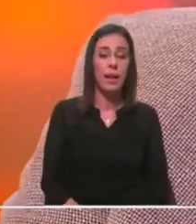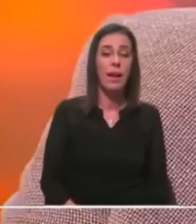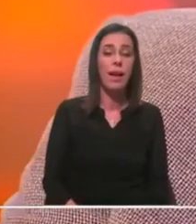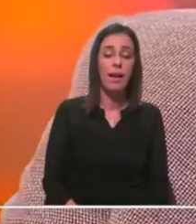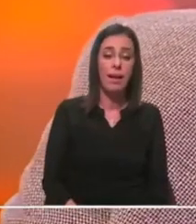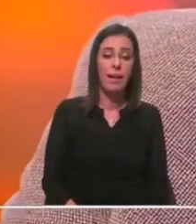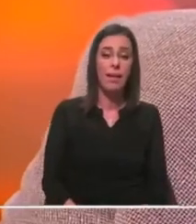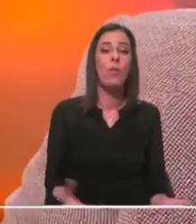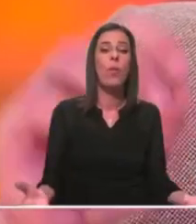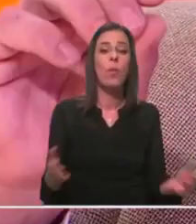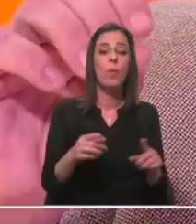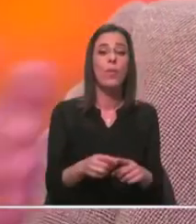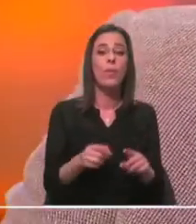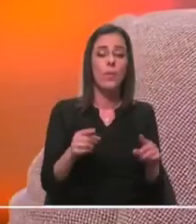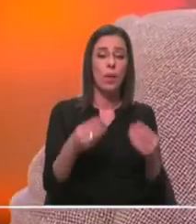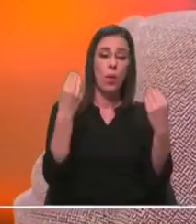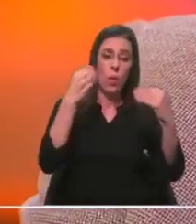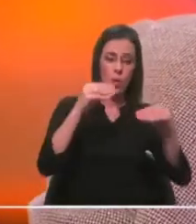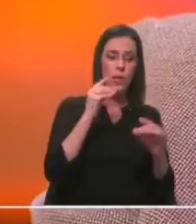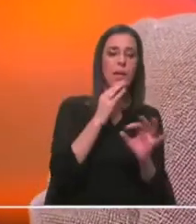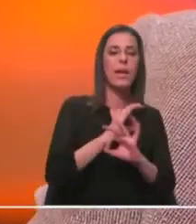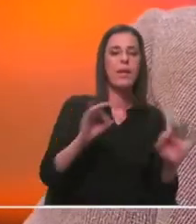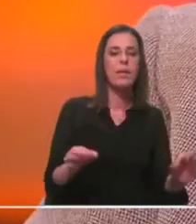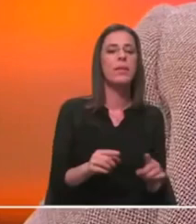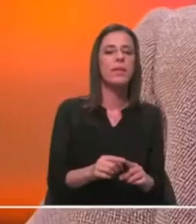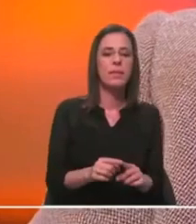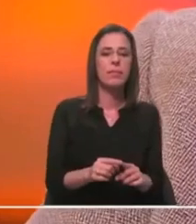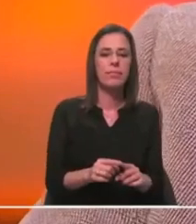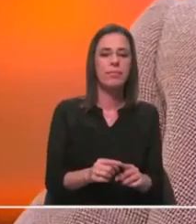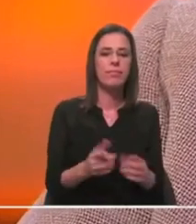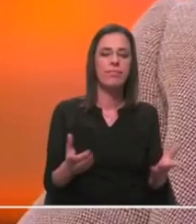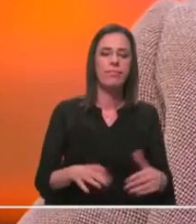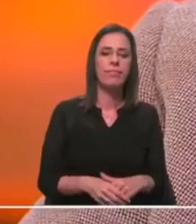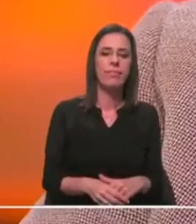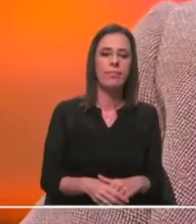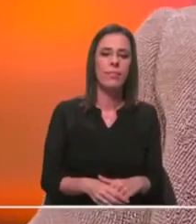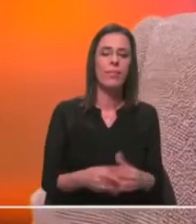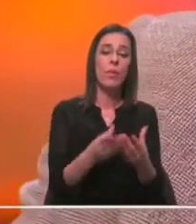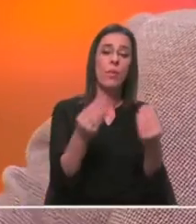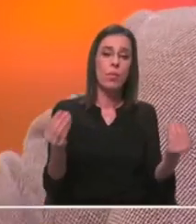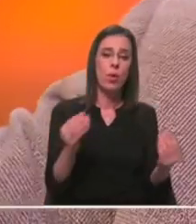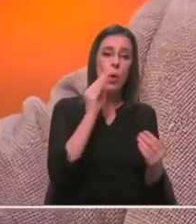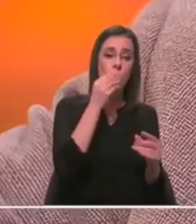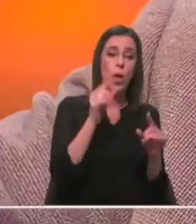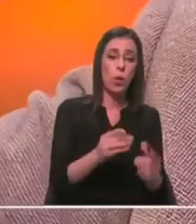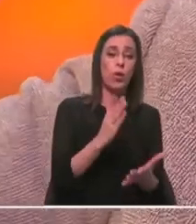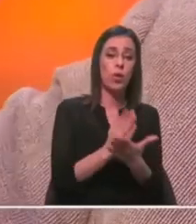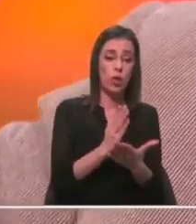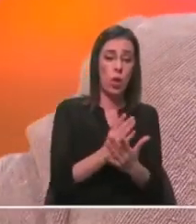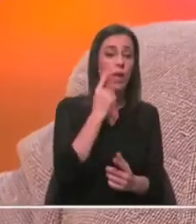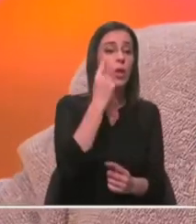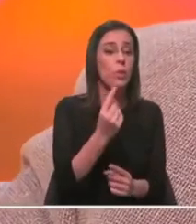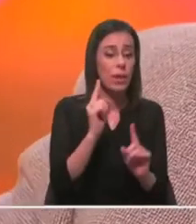h o o ensino era Fantástico no sentido em que H muitos dos alunos que estavam nas classes